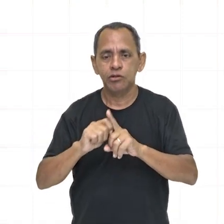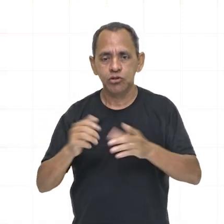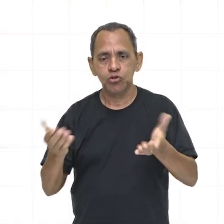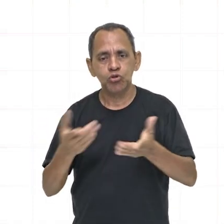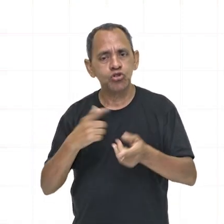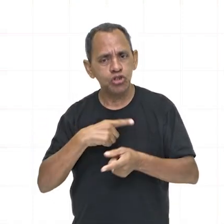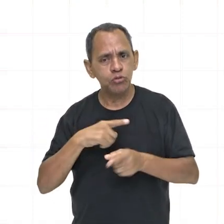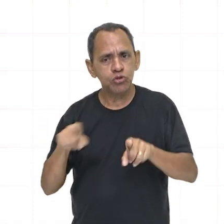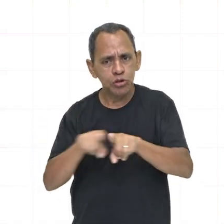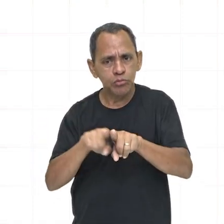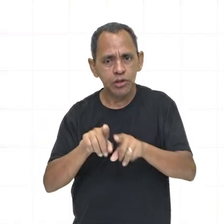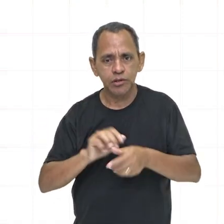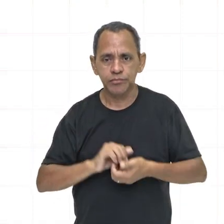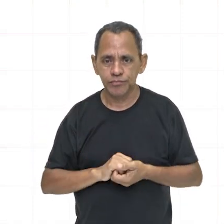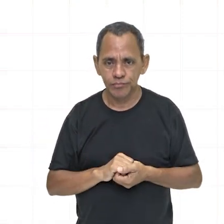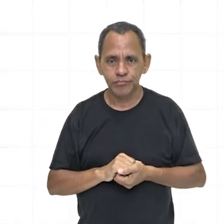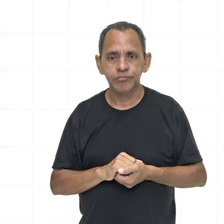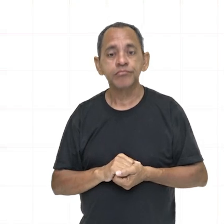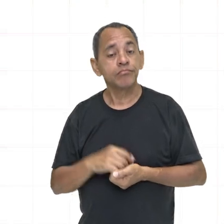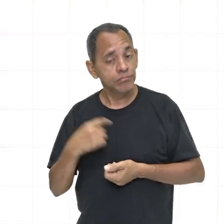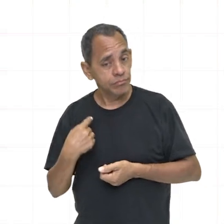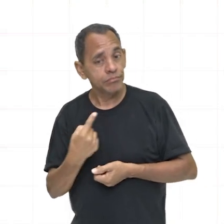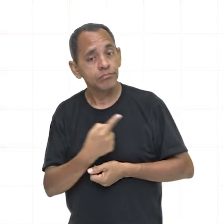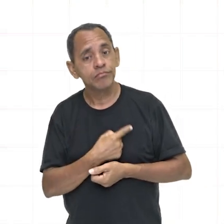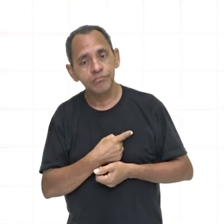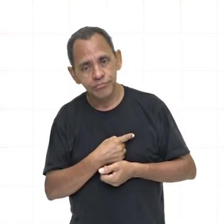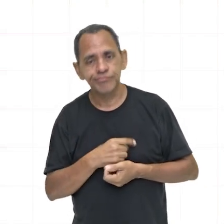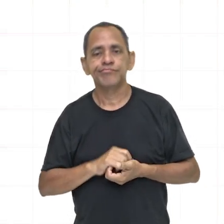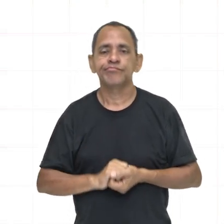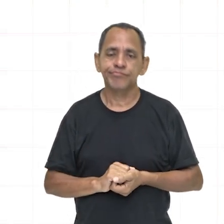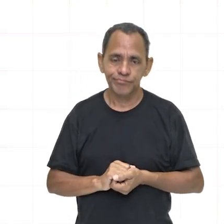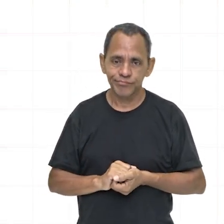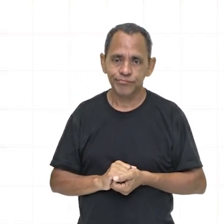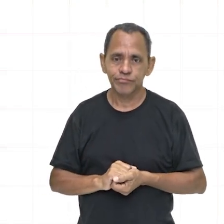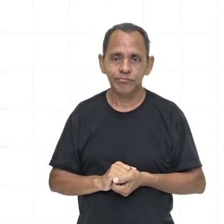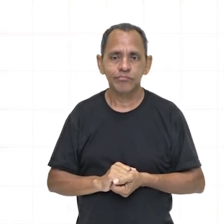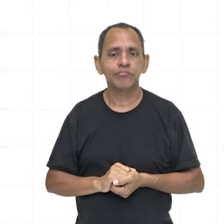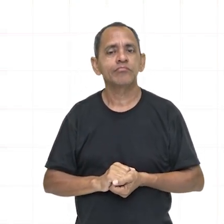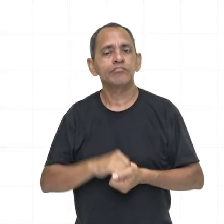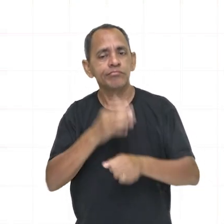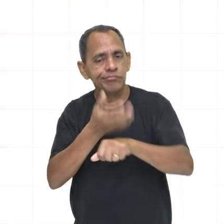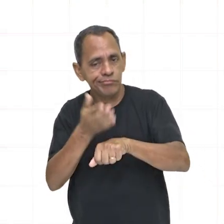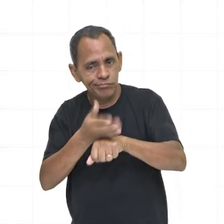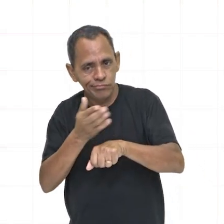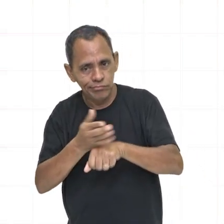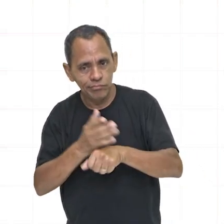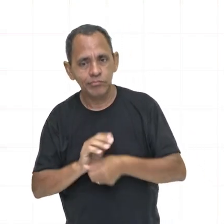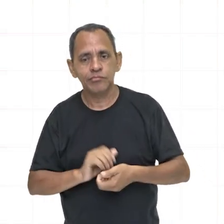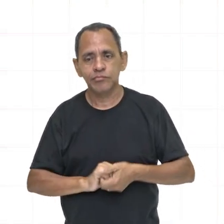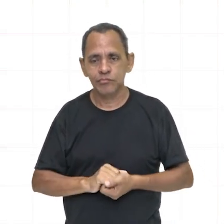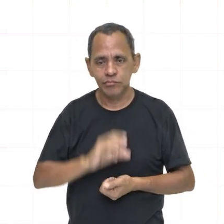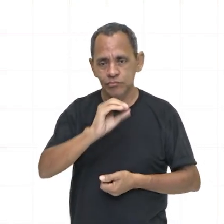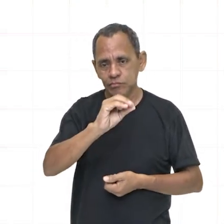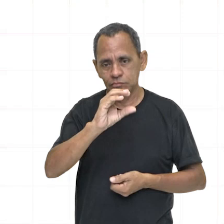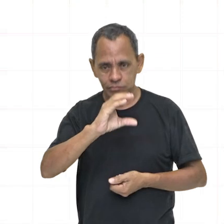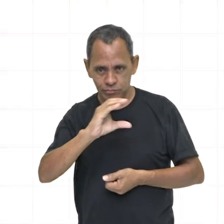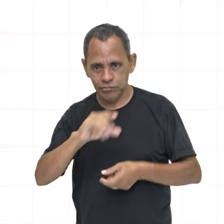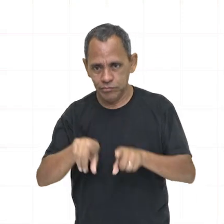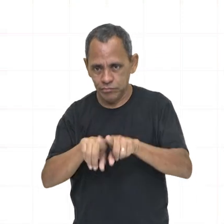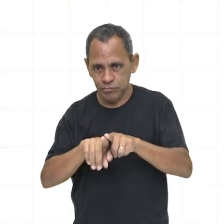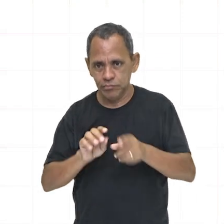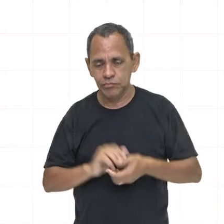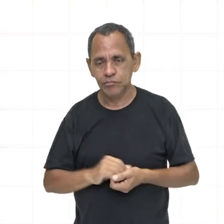qual nós convivemos, com esse nosso estilo ocidental de viver. Dentro dessas